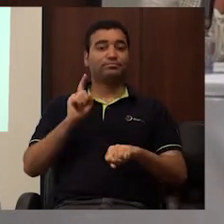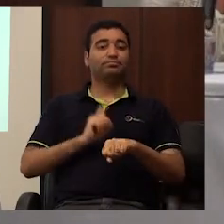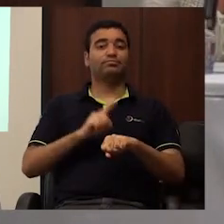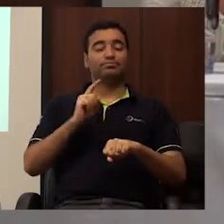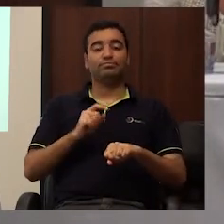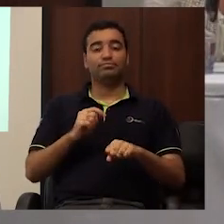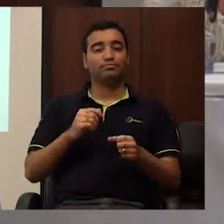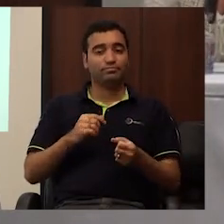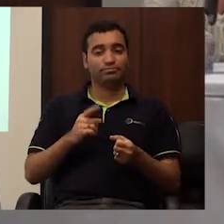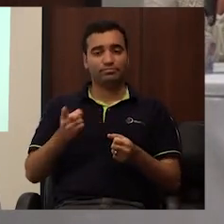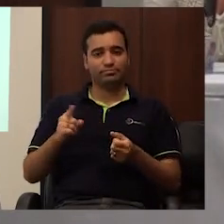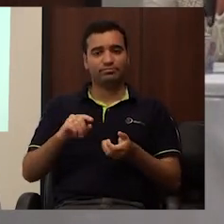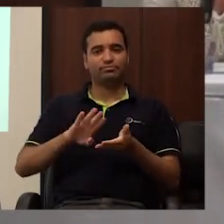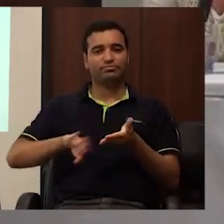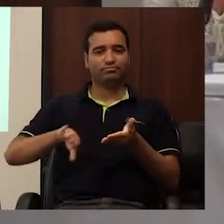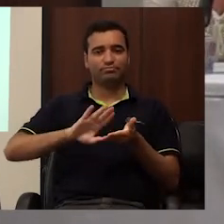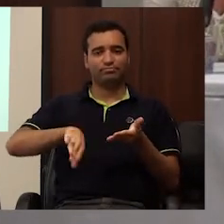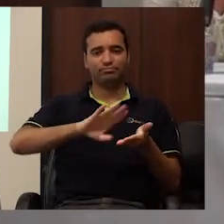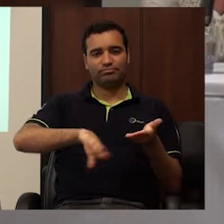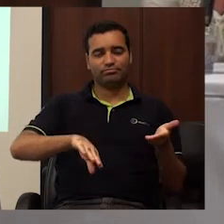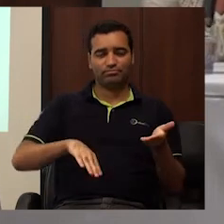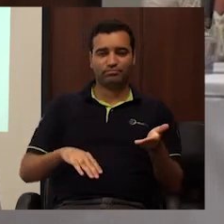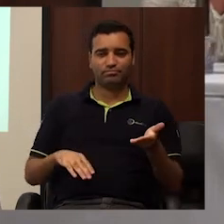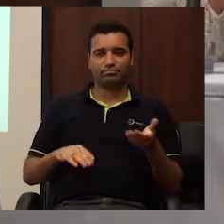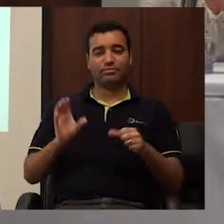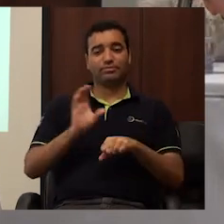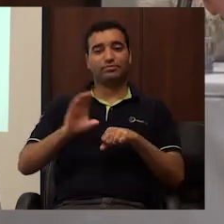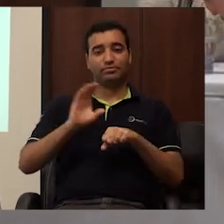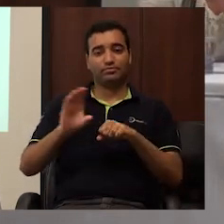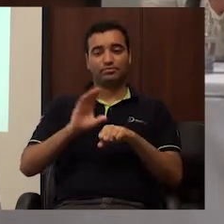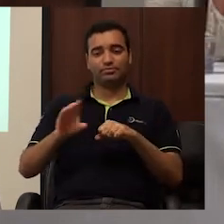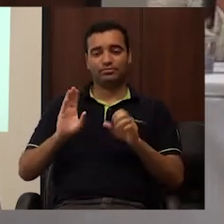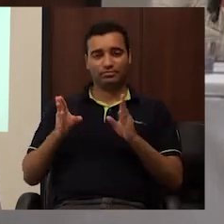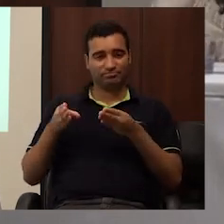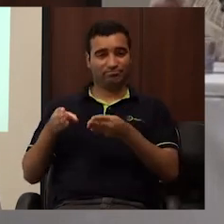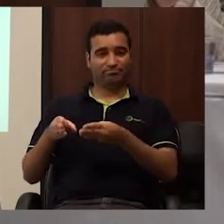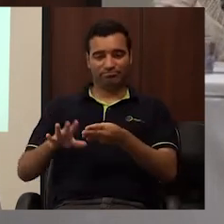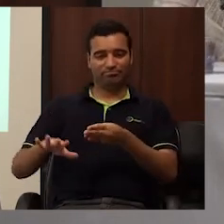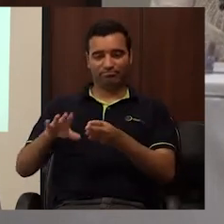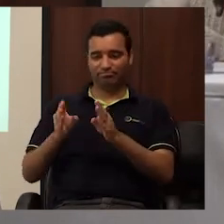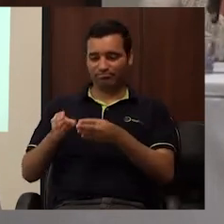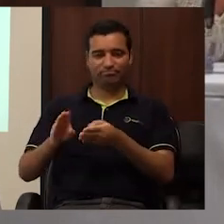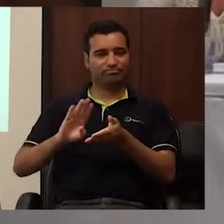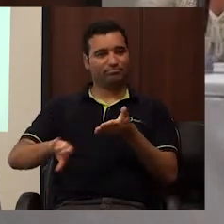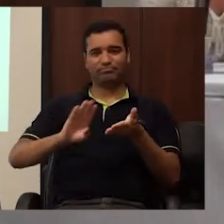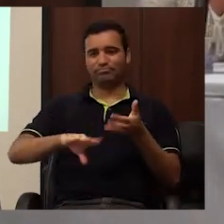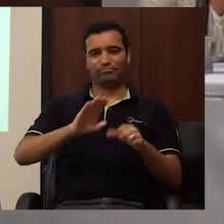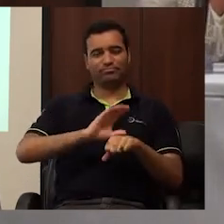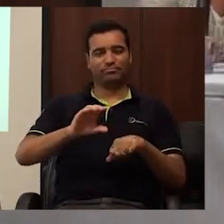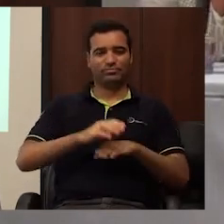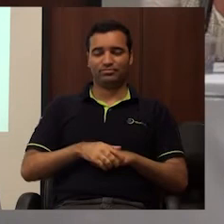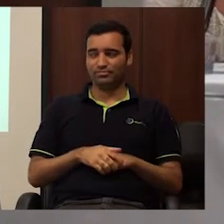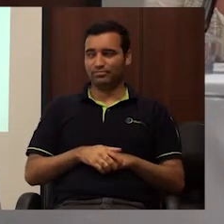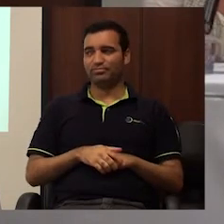imediatamente foram excluídos os cursos de formação específica. E a história, né, entre